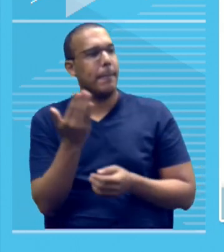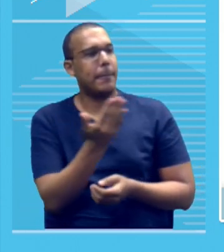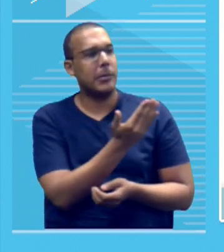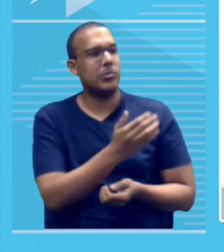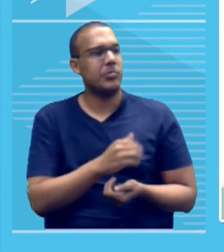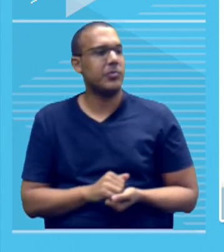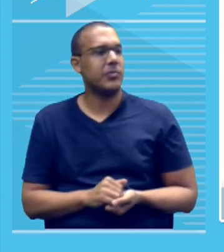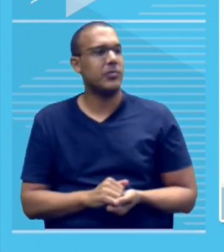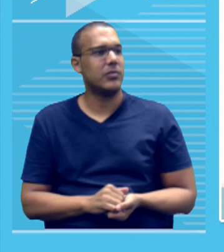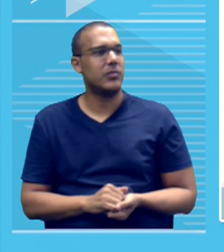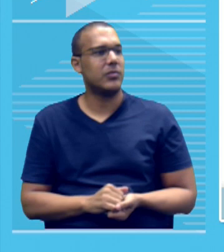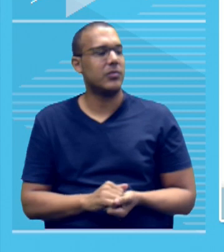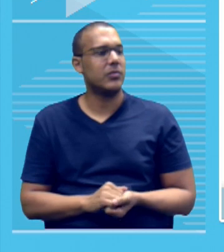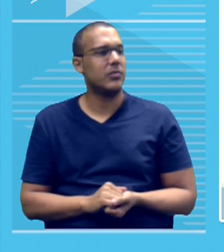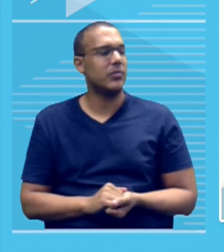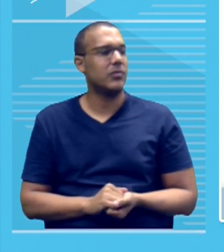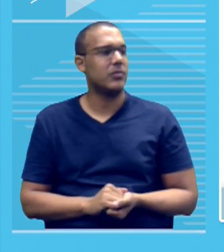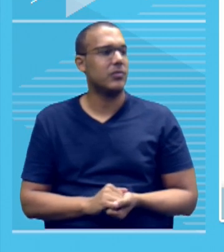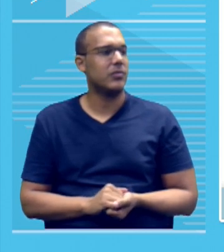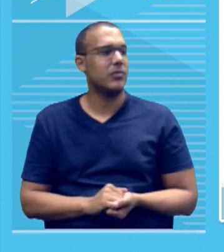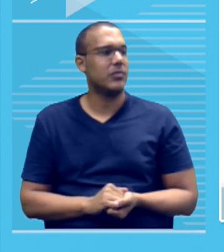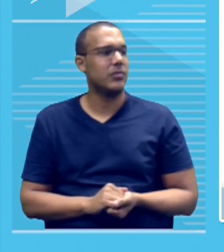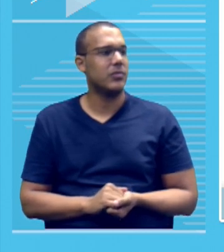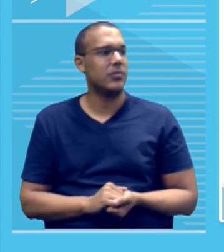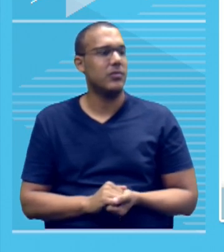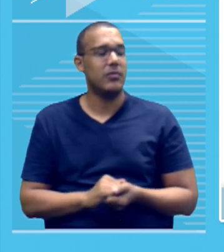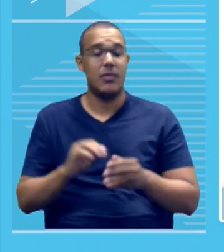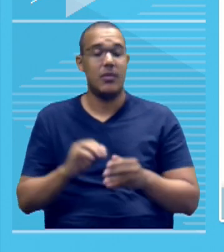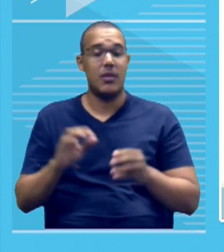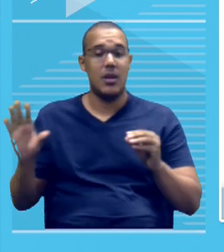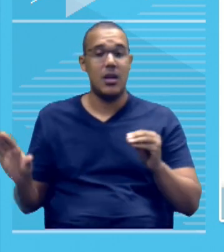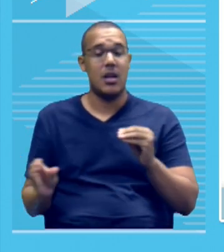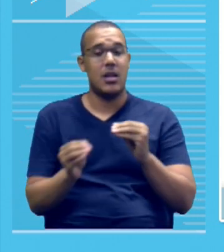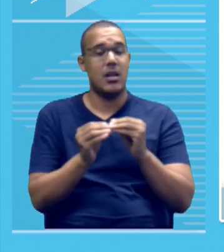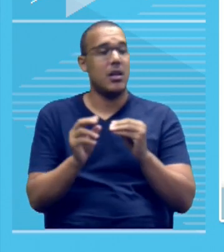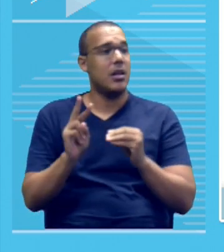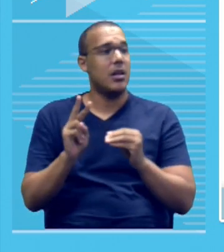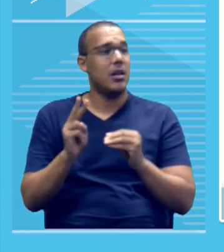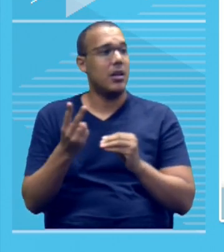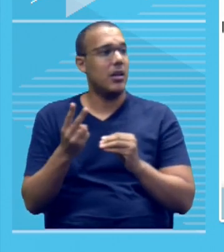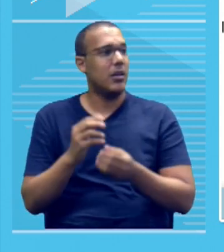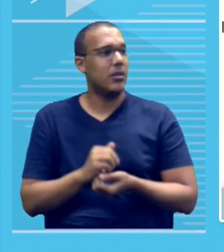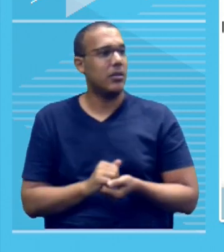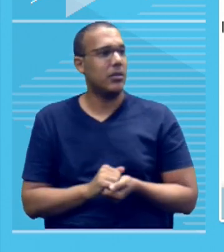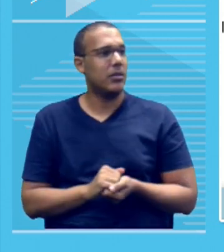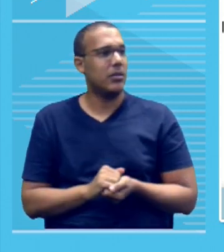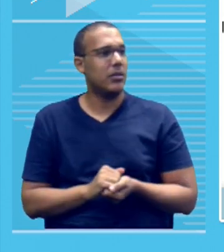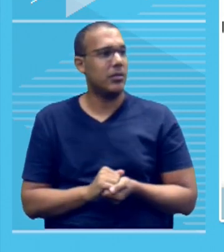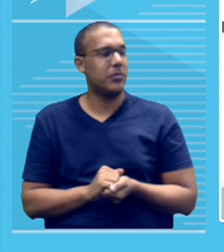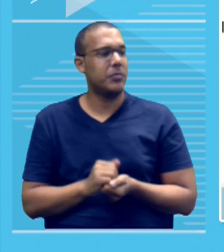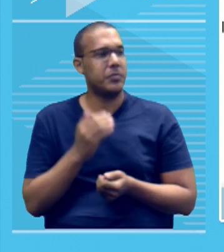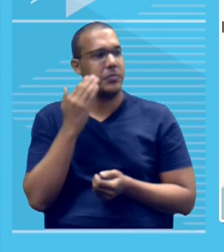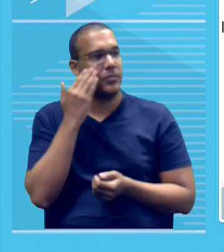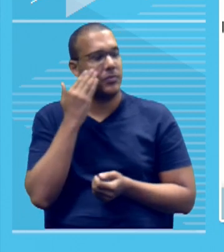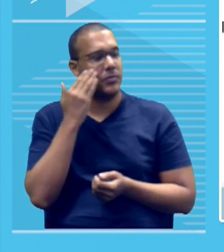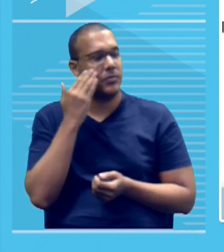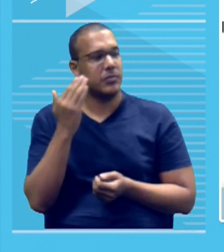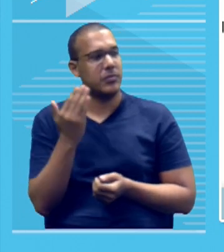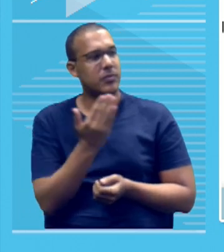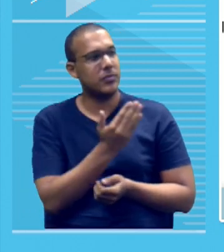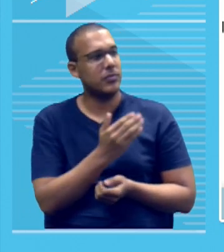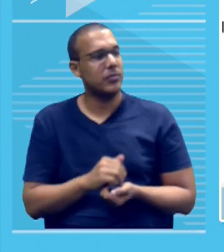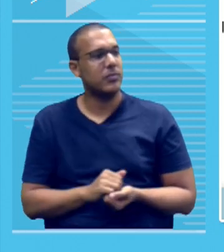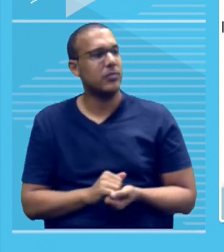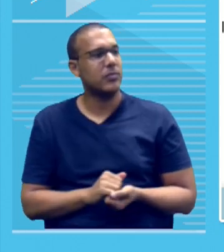a formação desse composto. Foi adicionado o hidrogênio, vou mostrar aqui para melhor